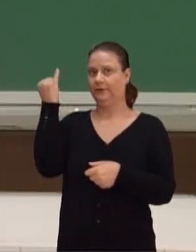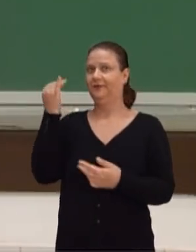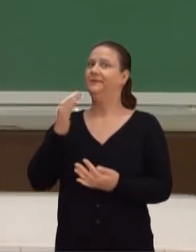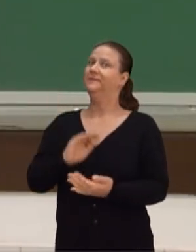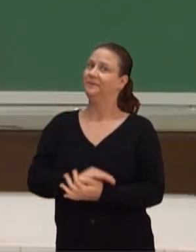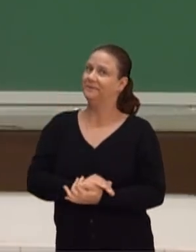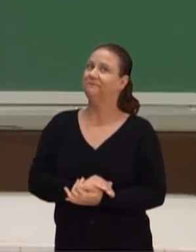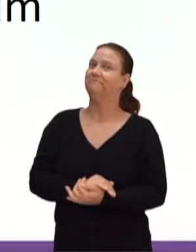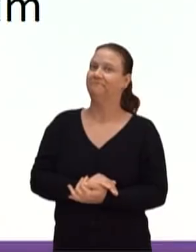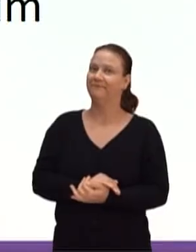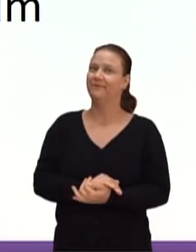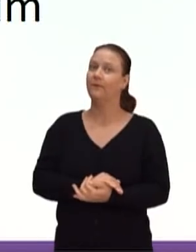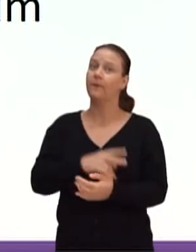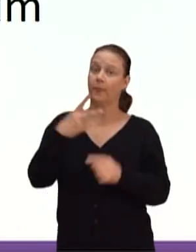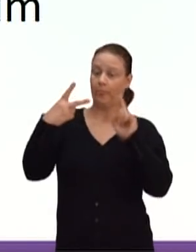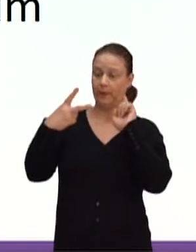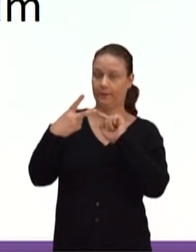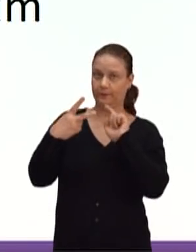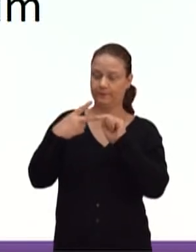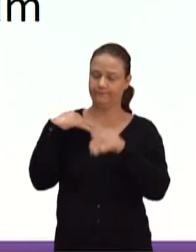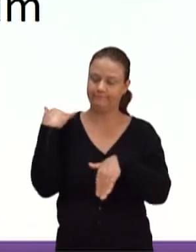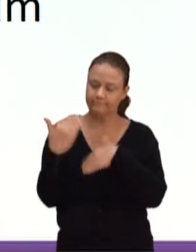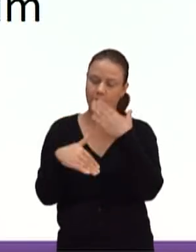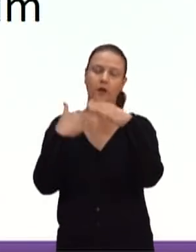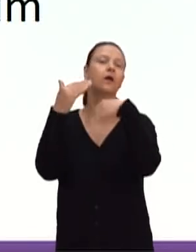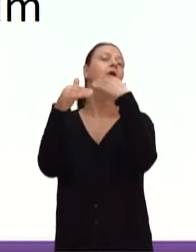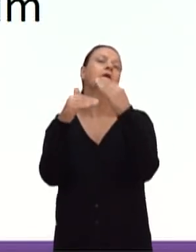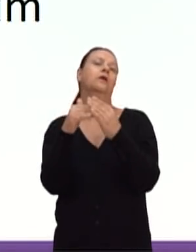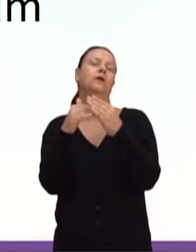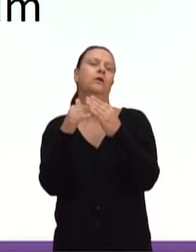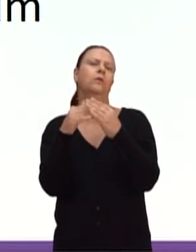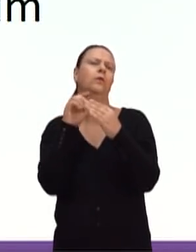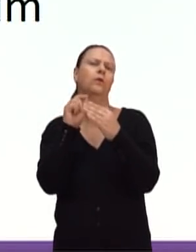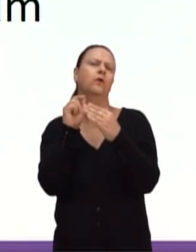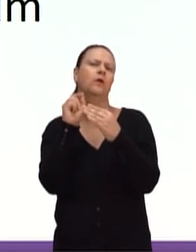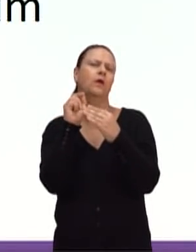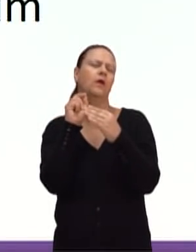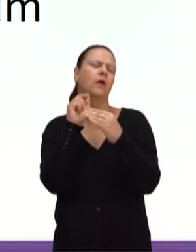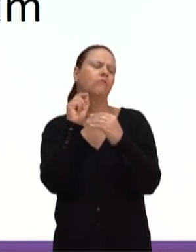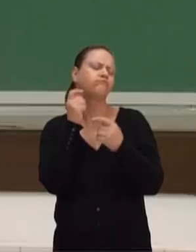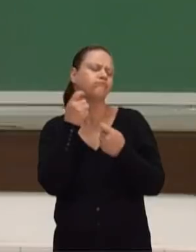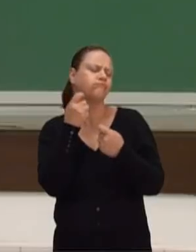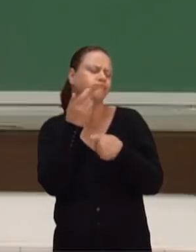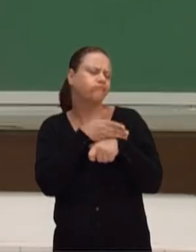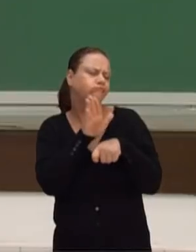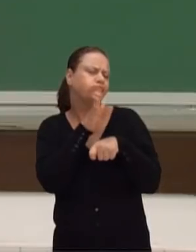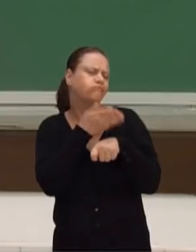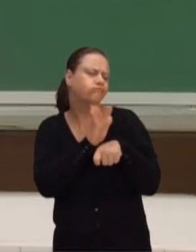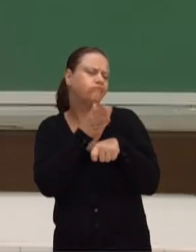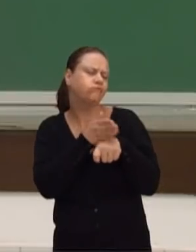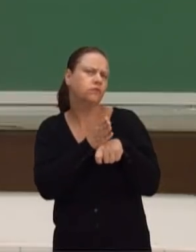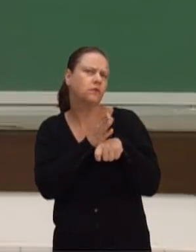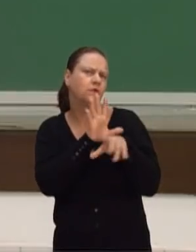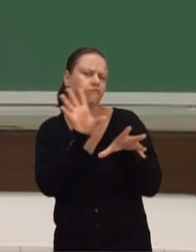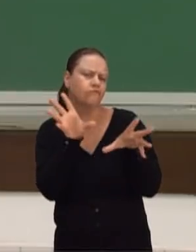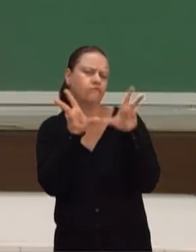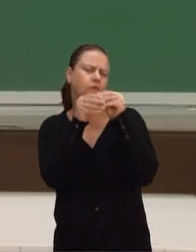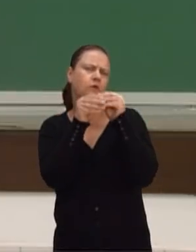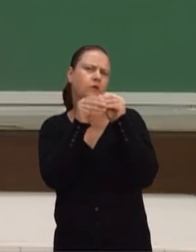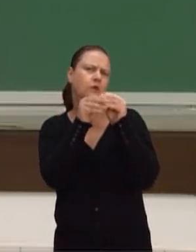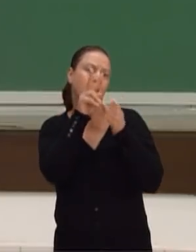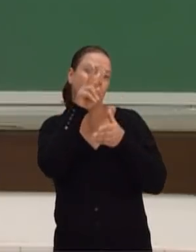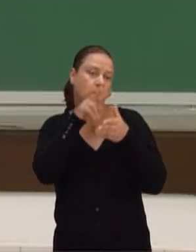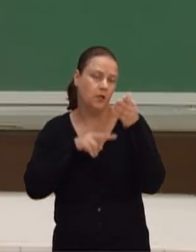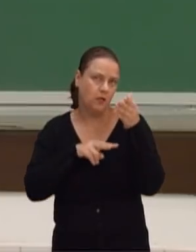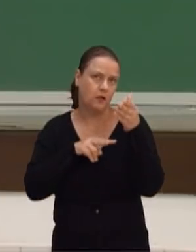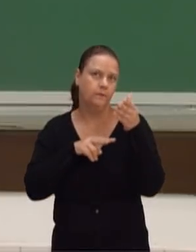2, desenvolvermos a habilidade de revisar um texto. Qualquer profissional, fala